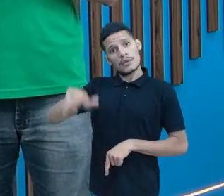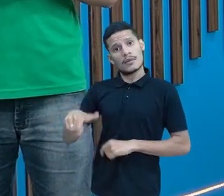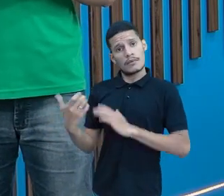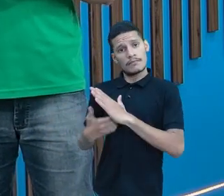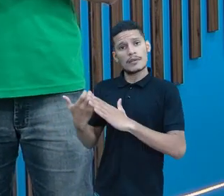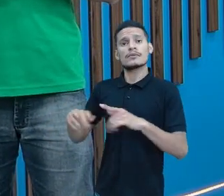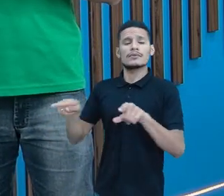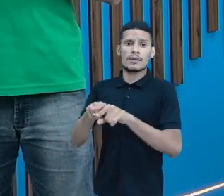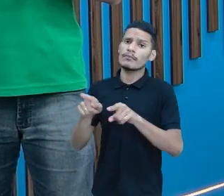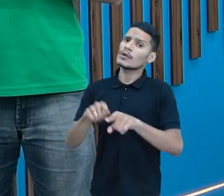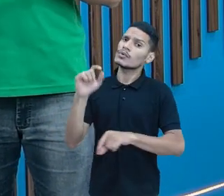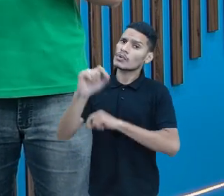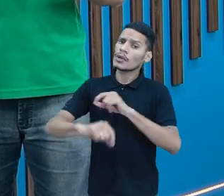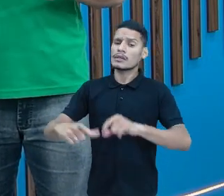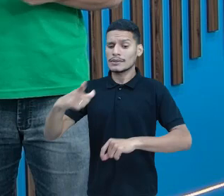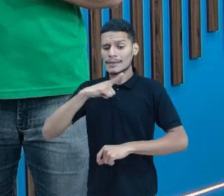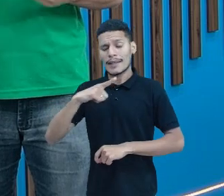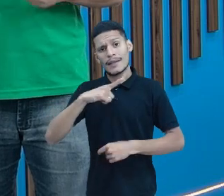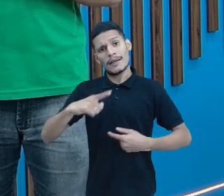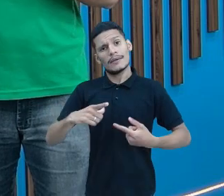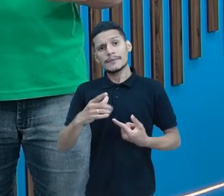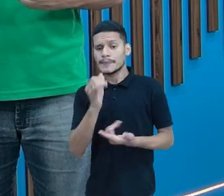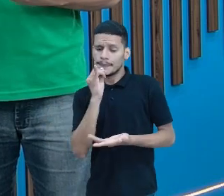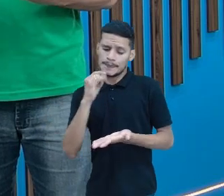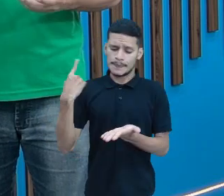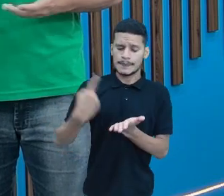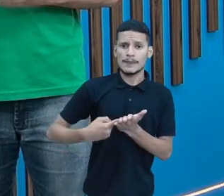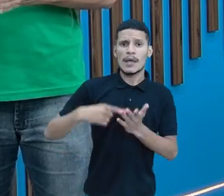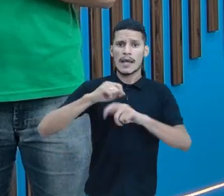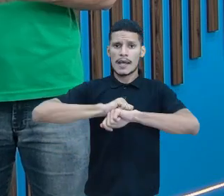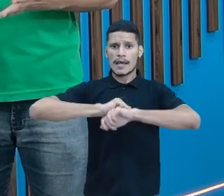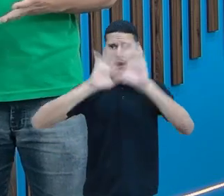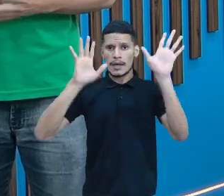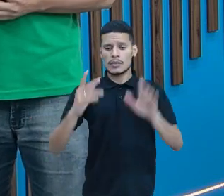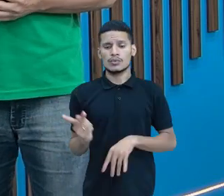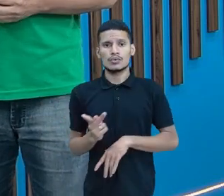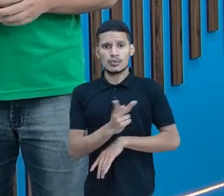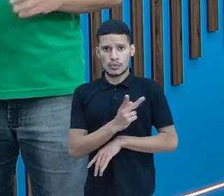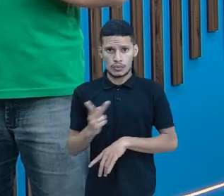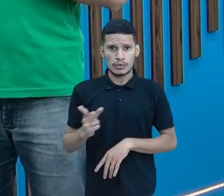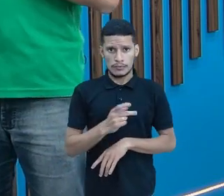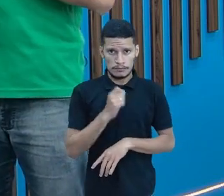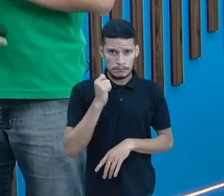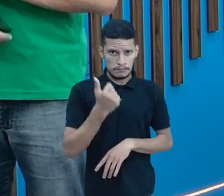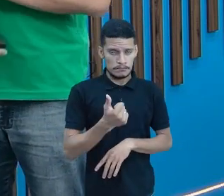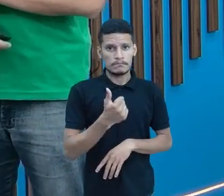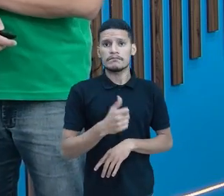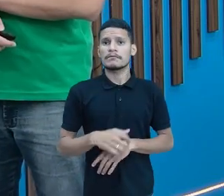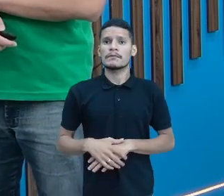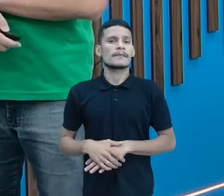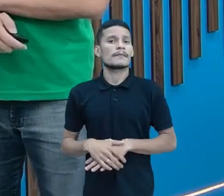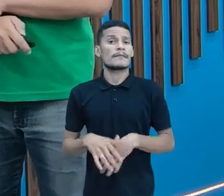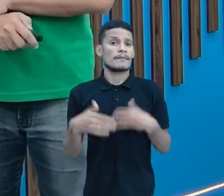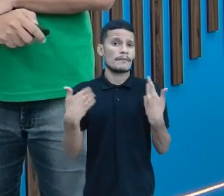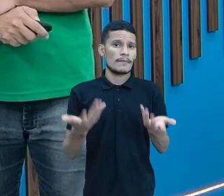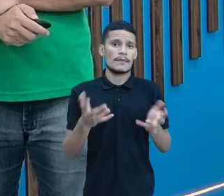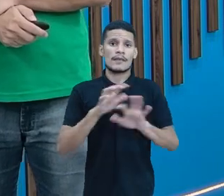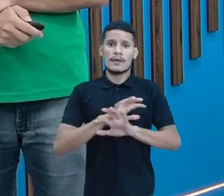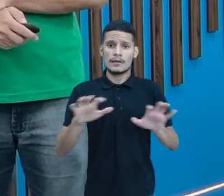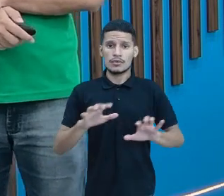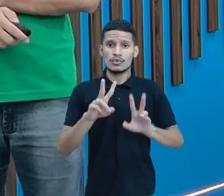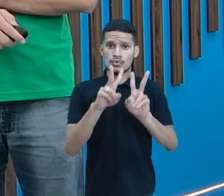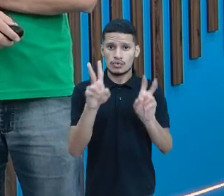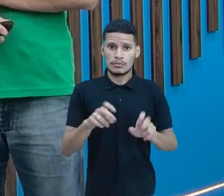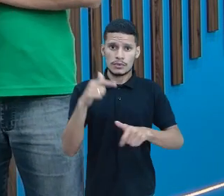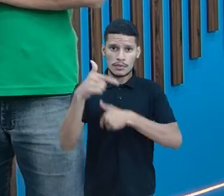empregadora também, que exista um acordo claro entre as partes, tá bom? Então é isso, né, a questão do